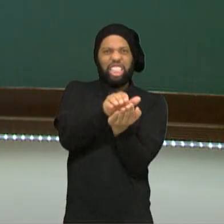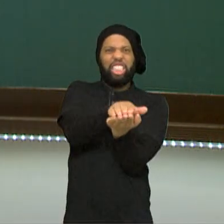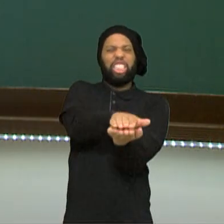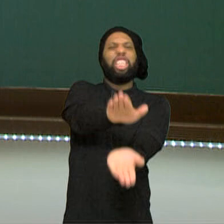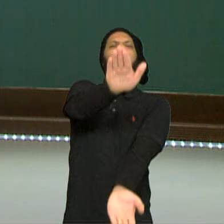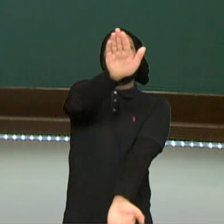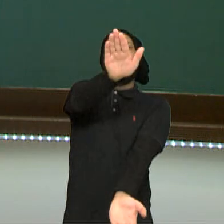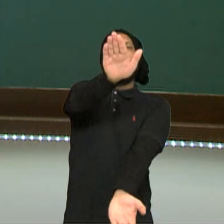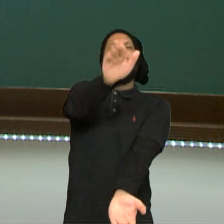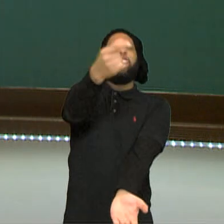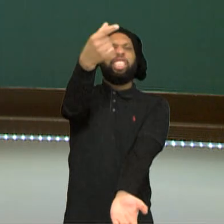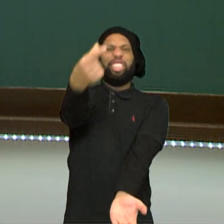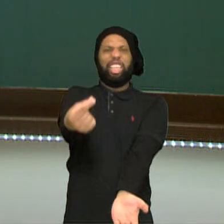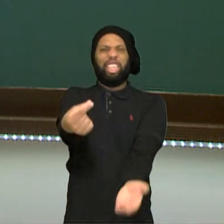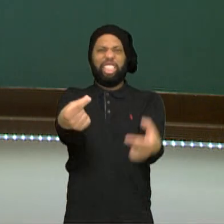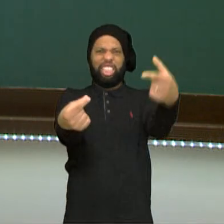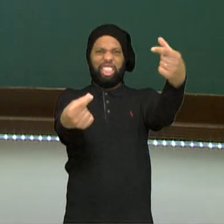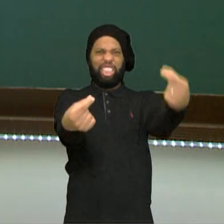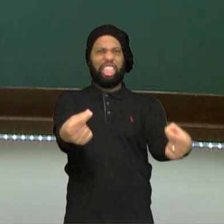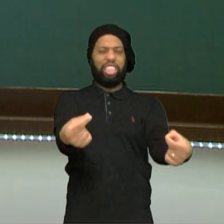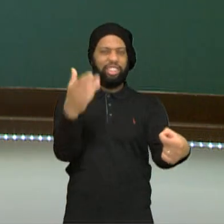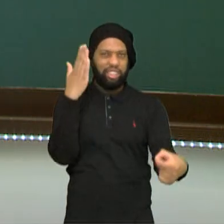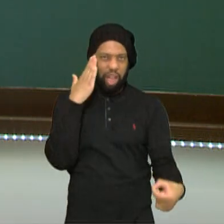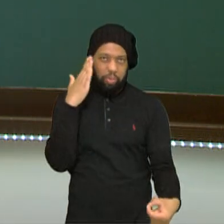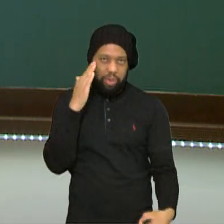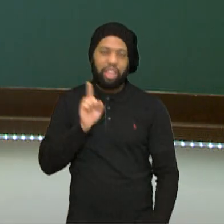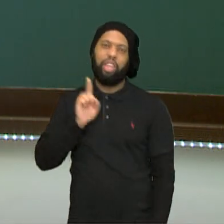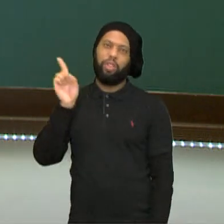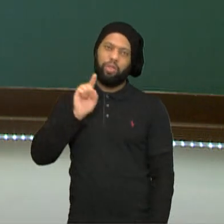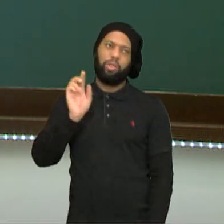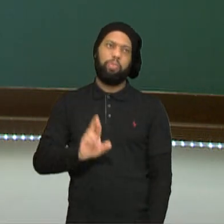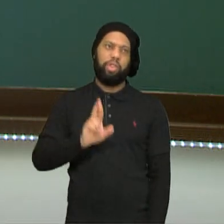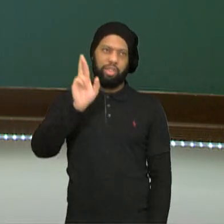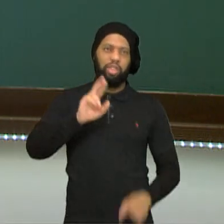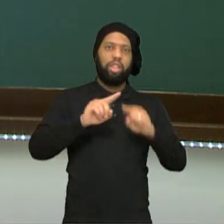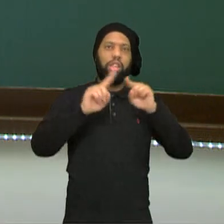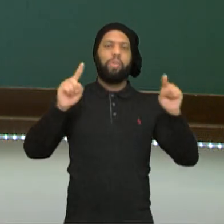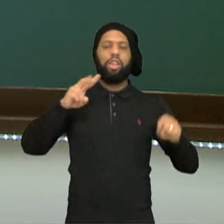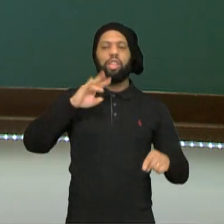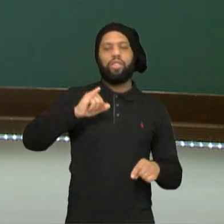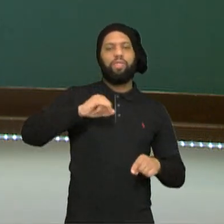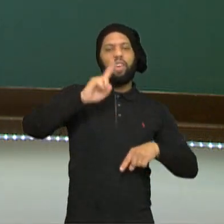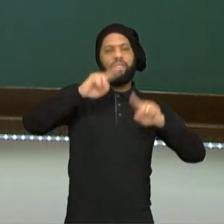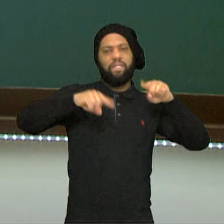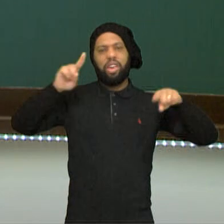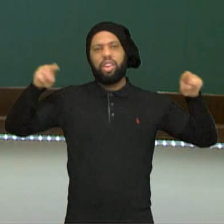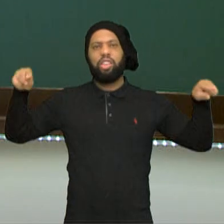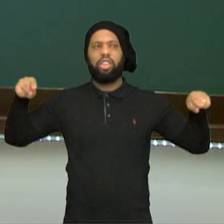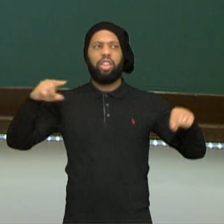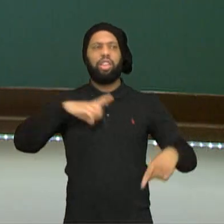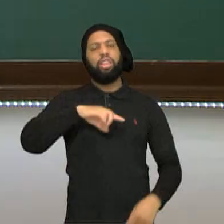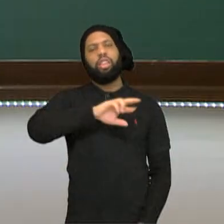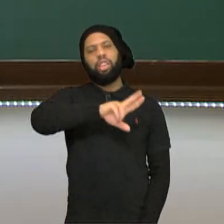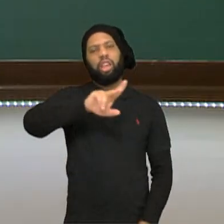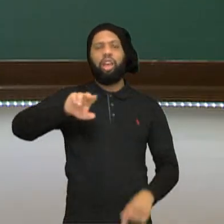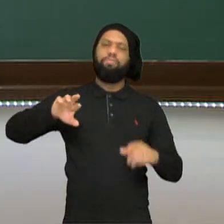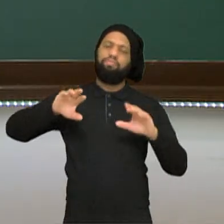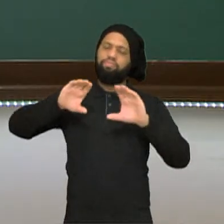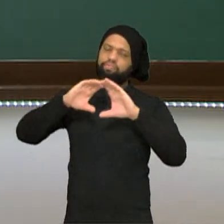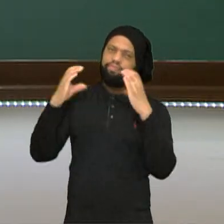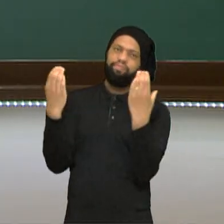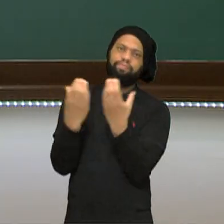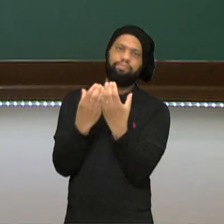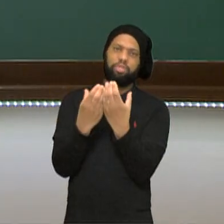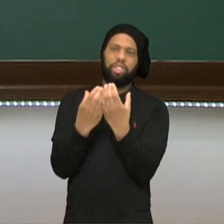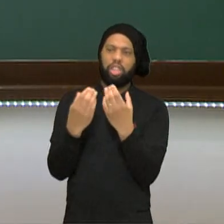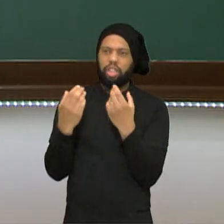padronagem vai ser sempre o dente de jacaré. Claro que isso vai variar, né, de comunidade indígena para comunidade indígena, não